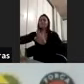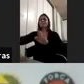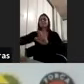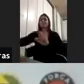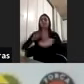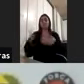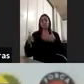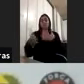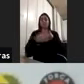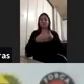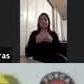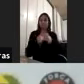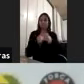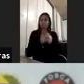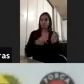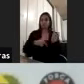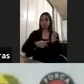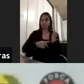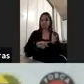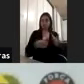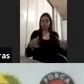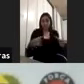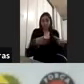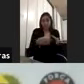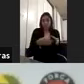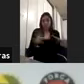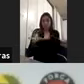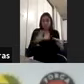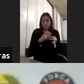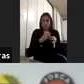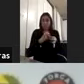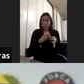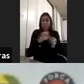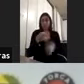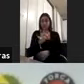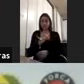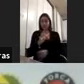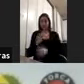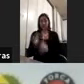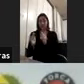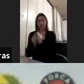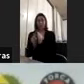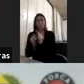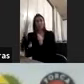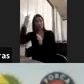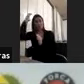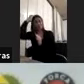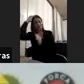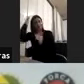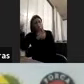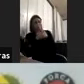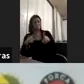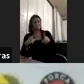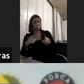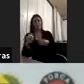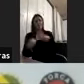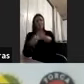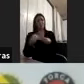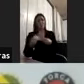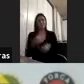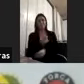isso não porque eu estou aqui imaginando, porque eu ouço isso, em vários grupos onde eu estou. Isso é um